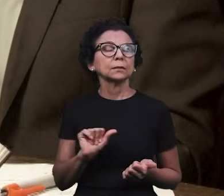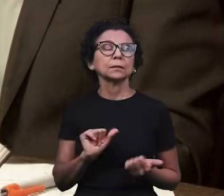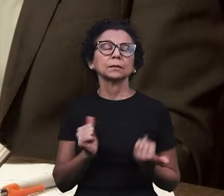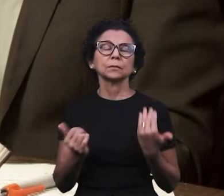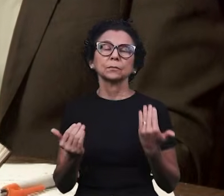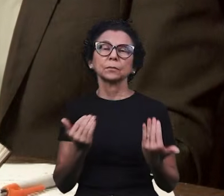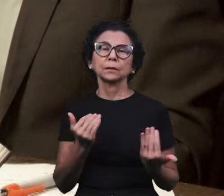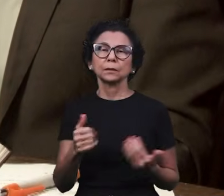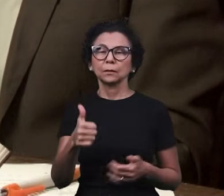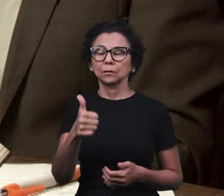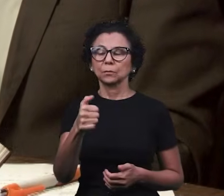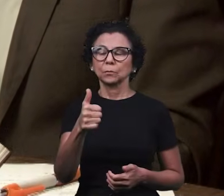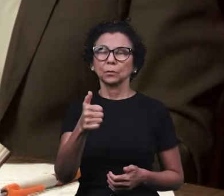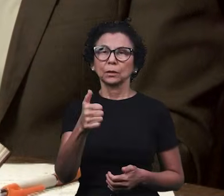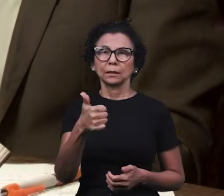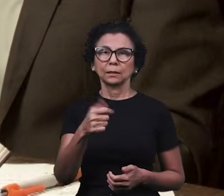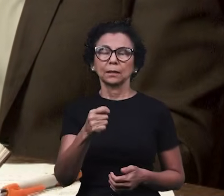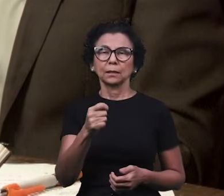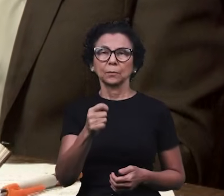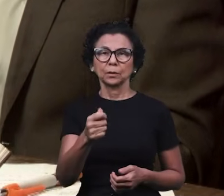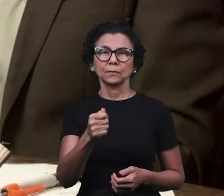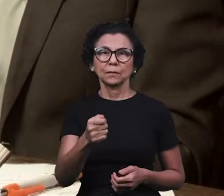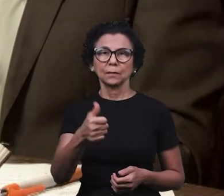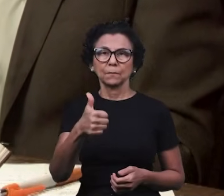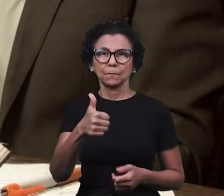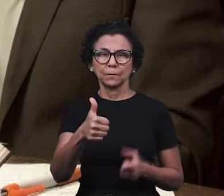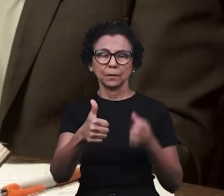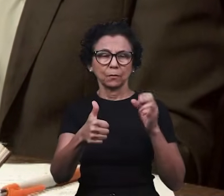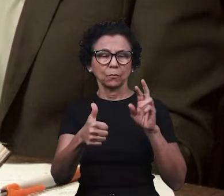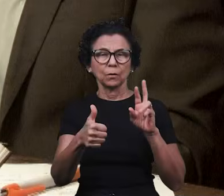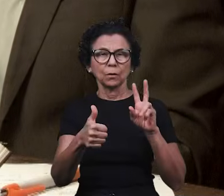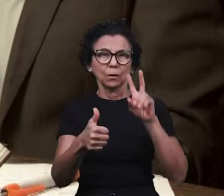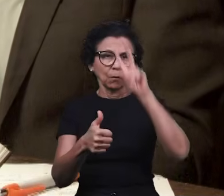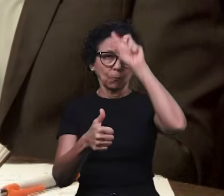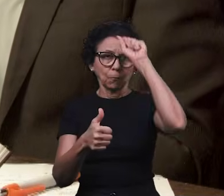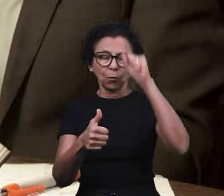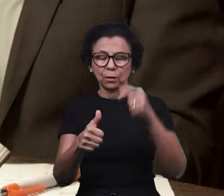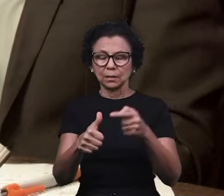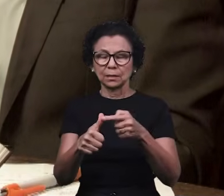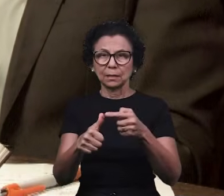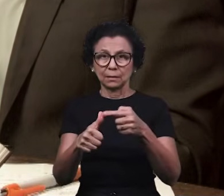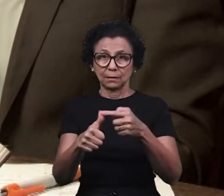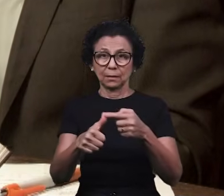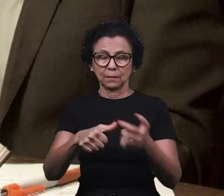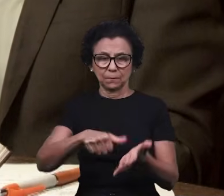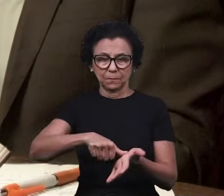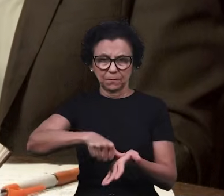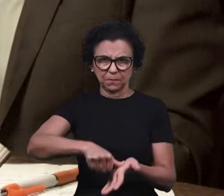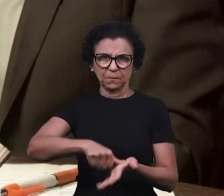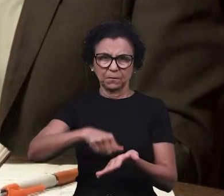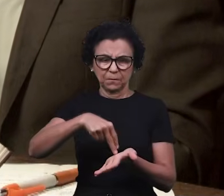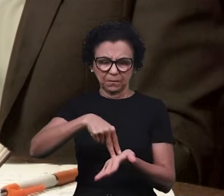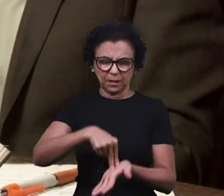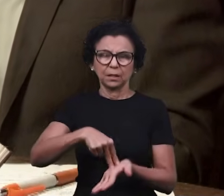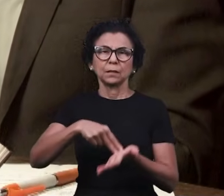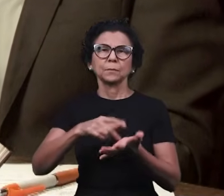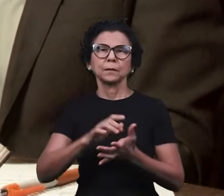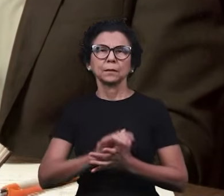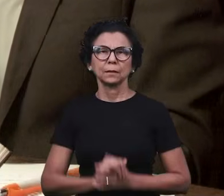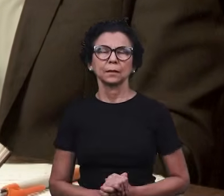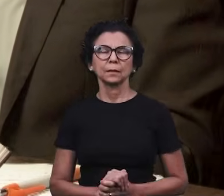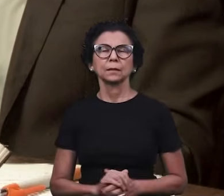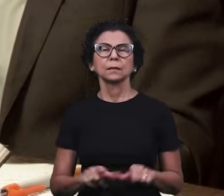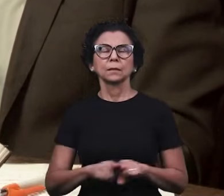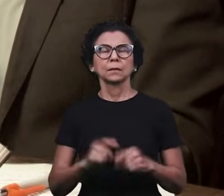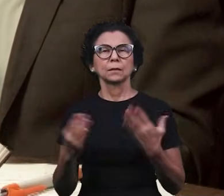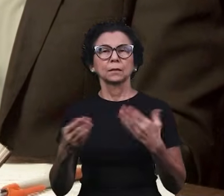no polegar. O polegar é a firmeza da mão, é a firmeza, a mão como ministério de